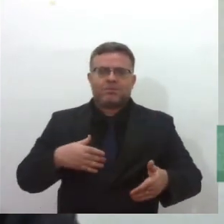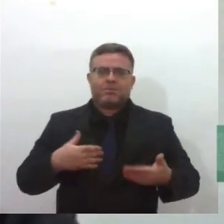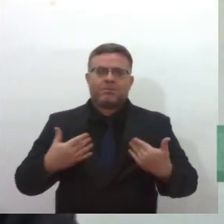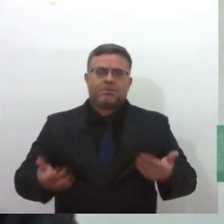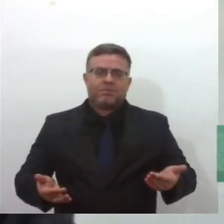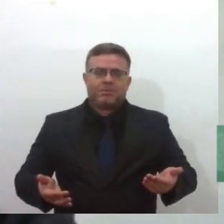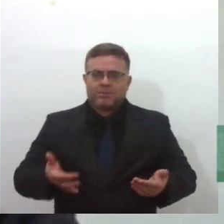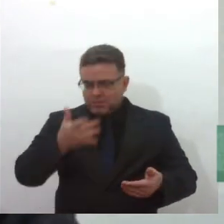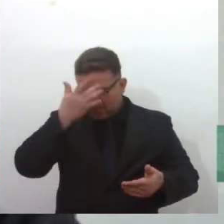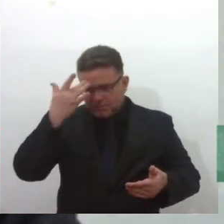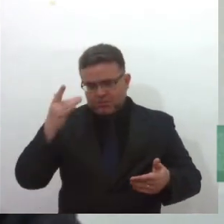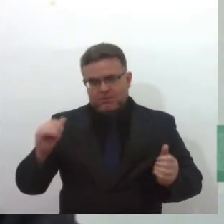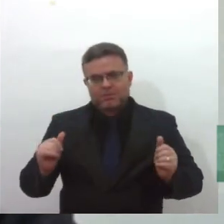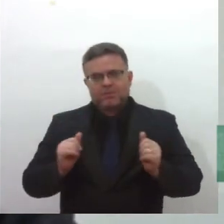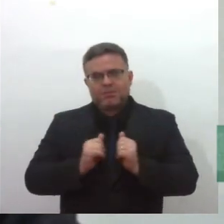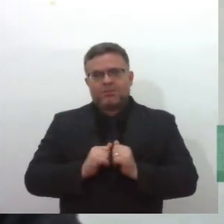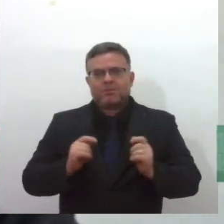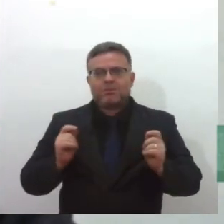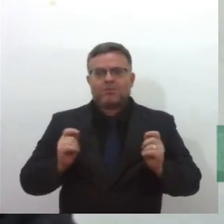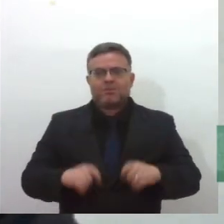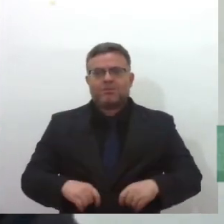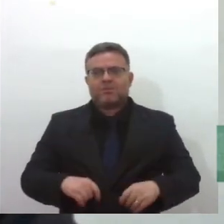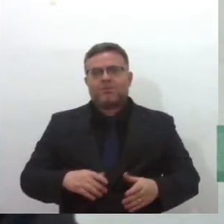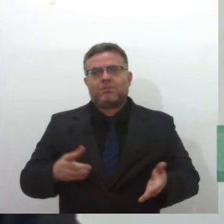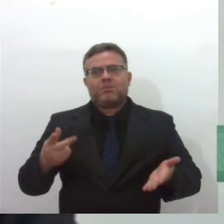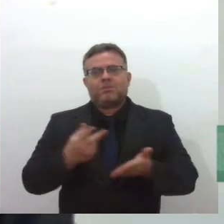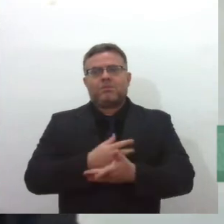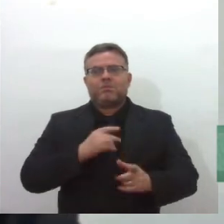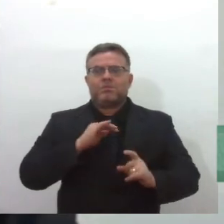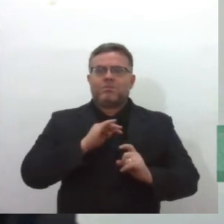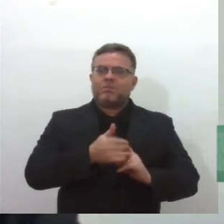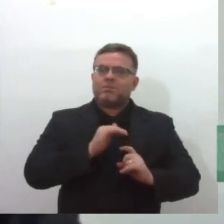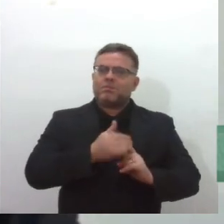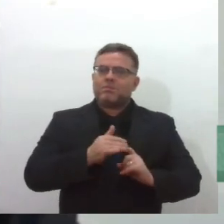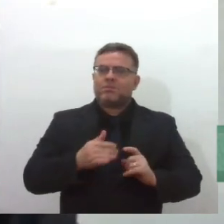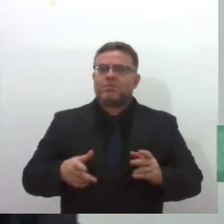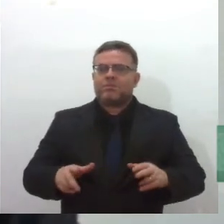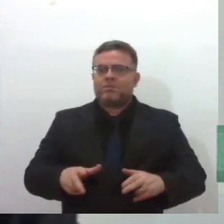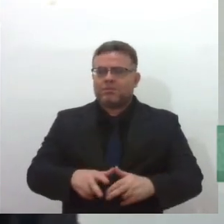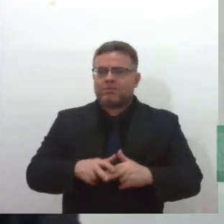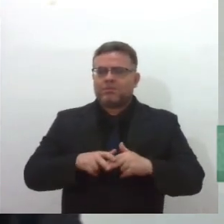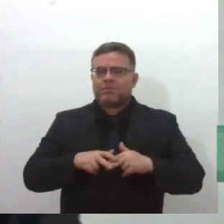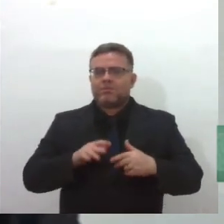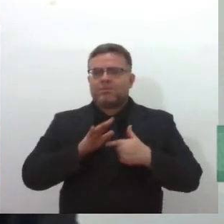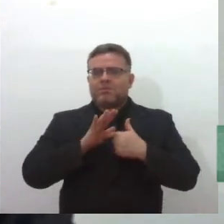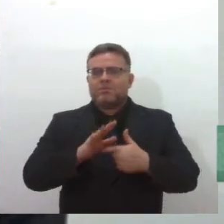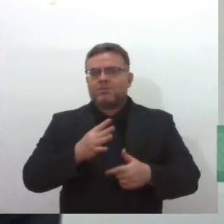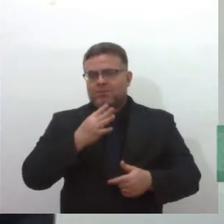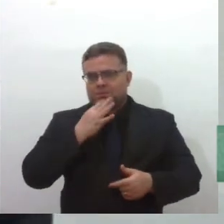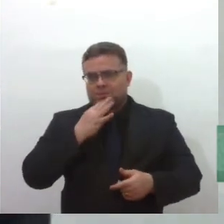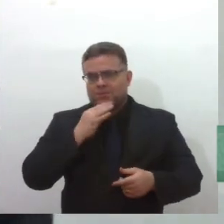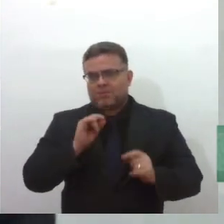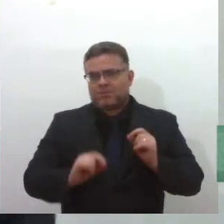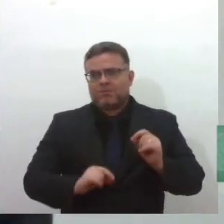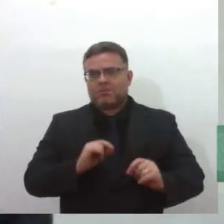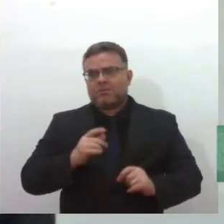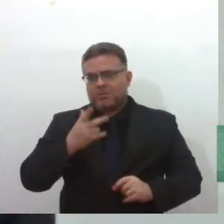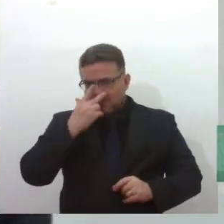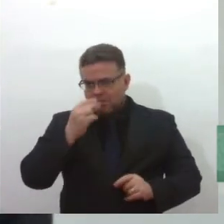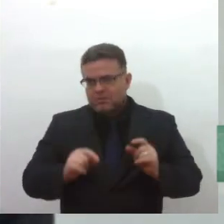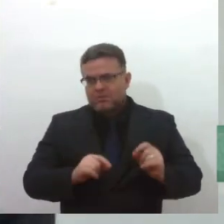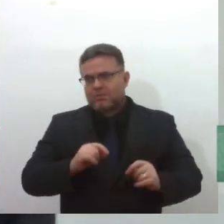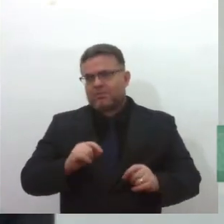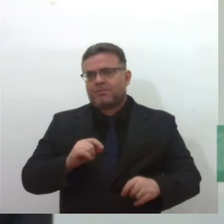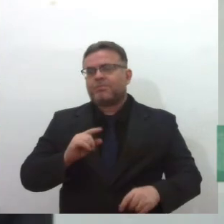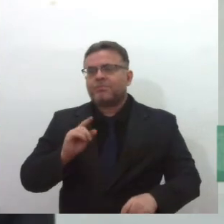pessoas próximas de nós que cometem esses crimes. E é por isso que nós precisamos reconhecer, para não parecer que a gente está transformando